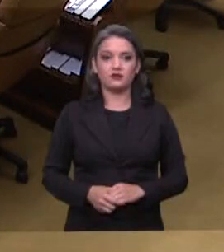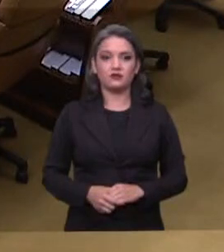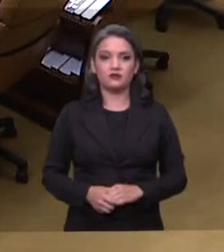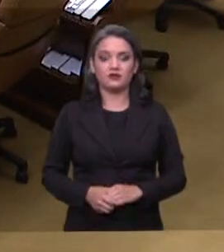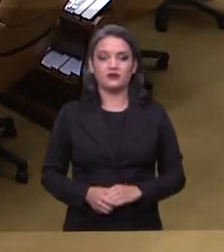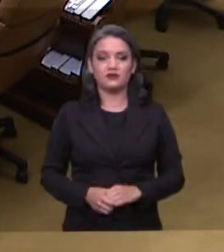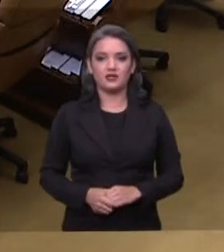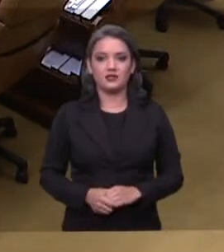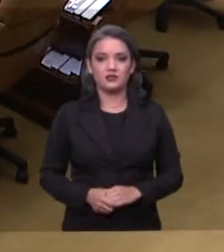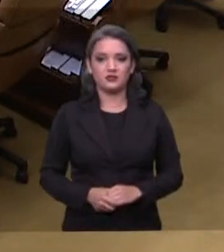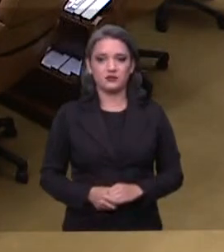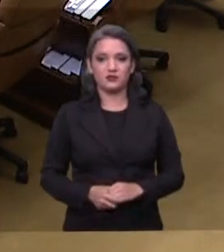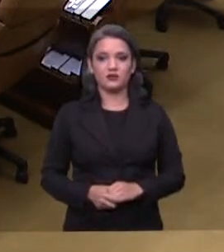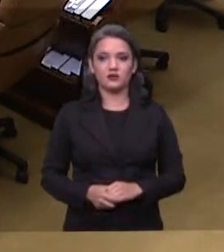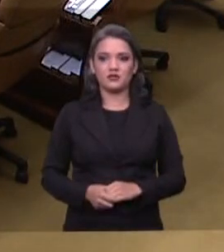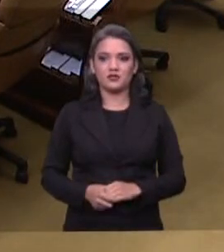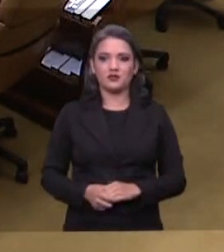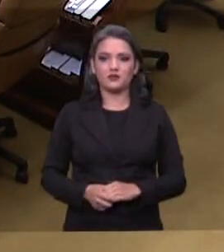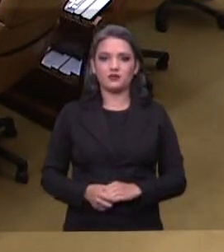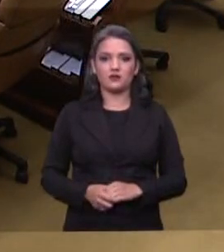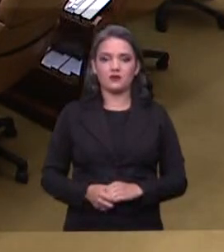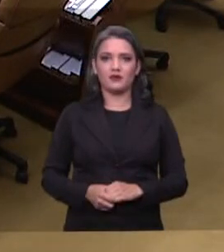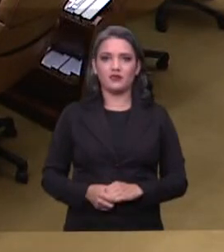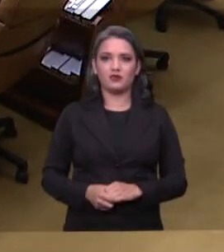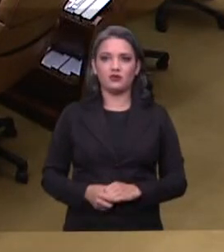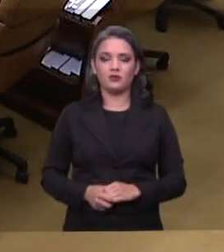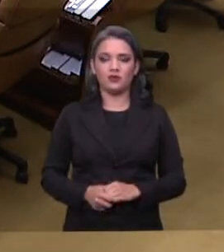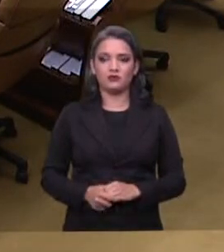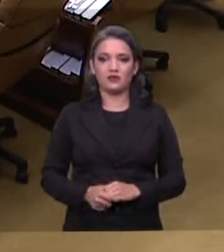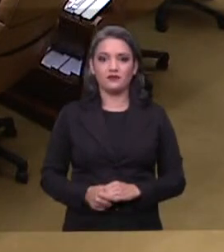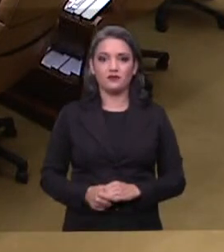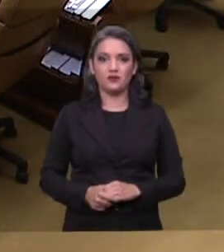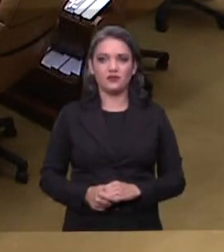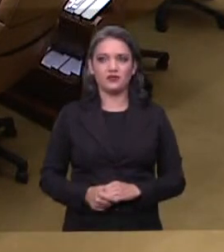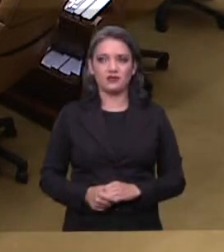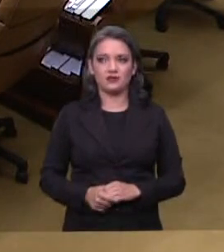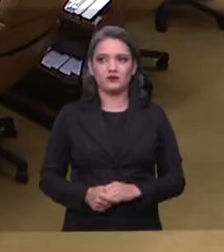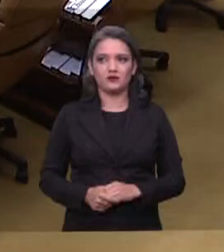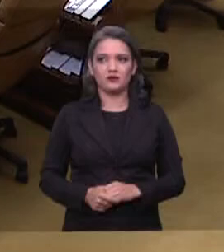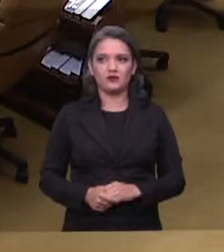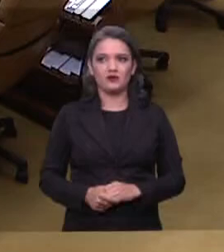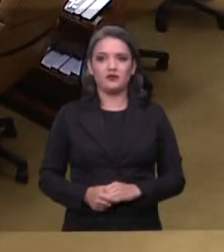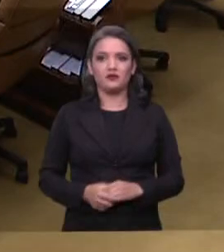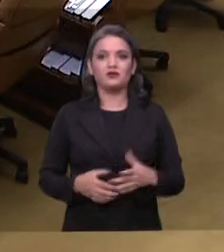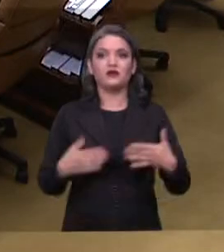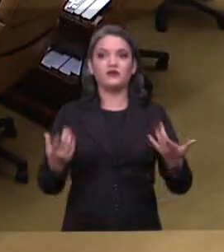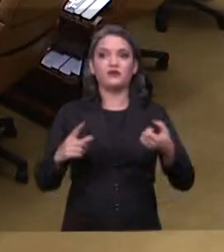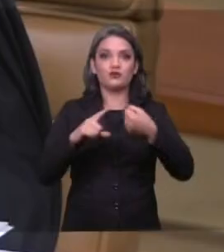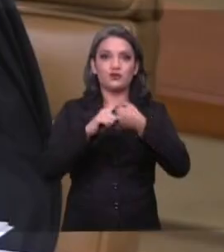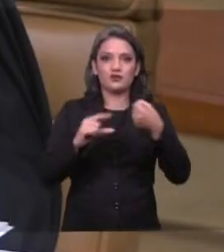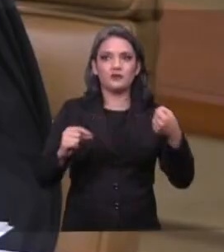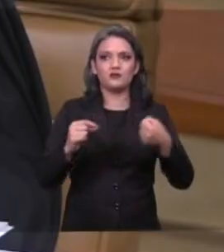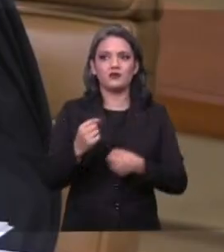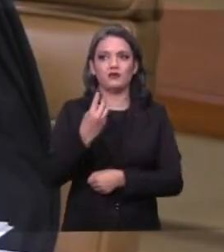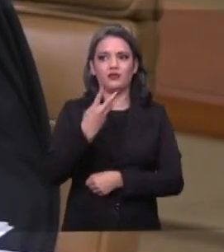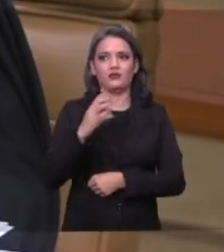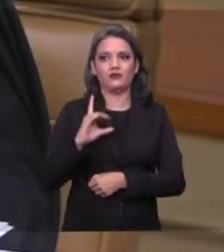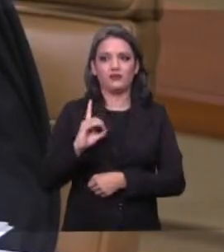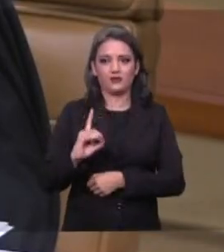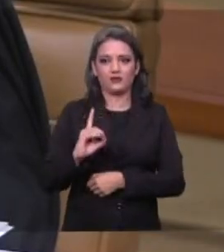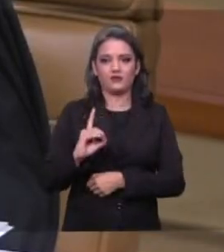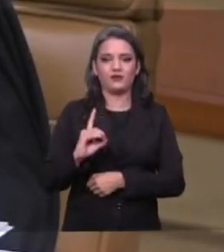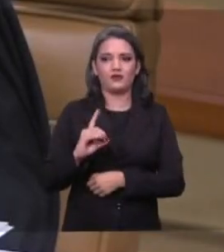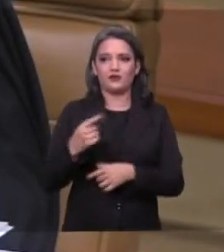O ministro Zanin e André, que já tinham ido para lá. O artigo 3º D, eu também